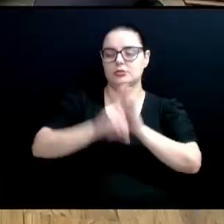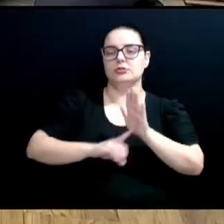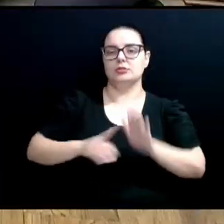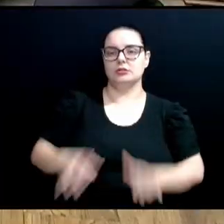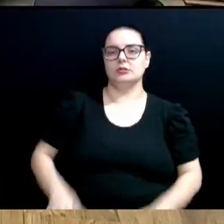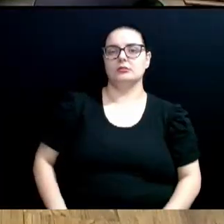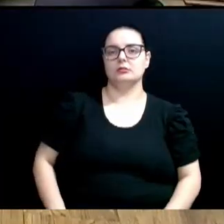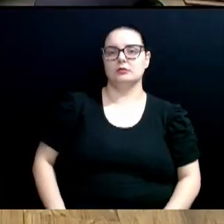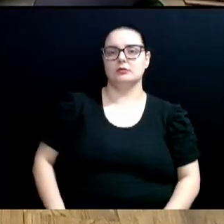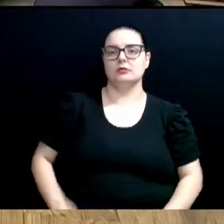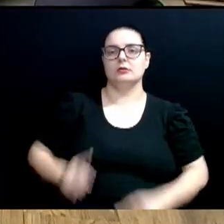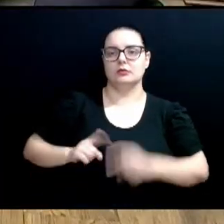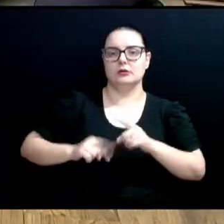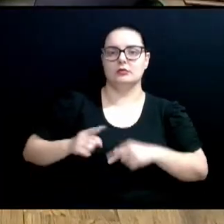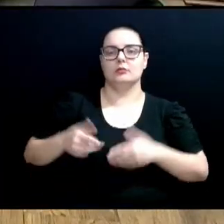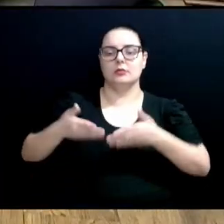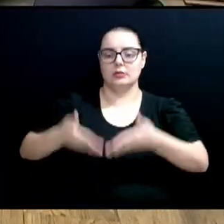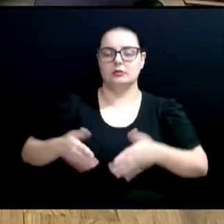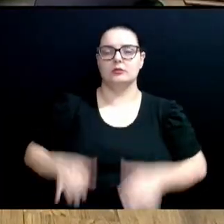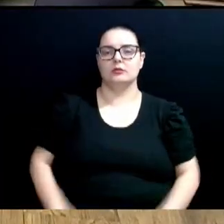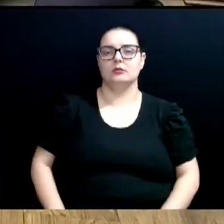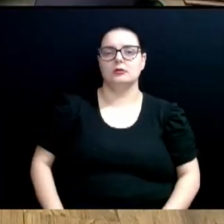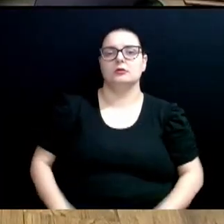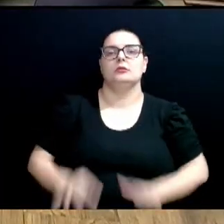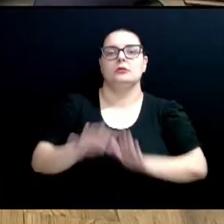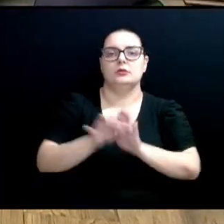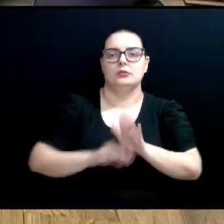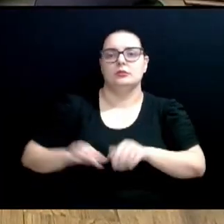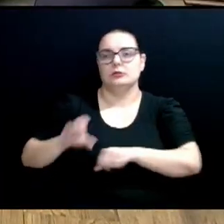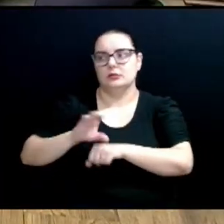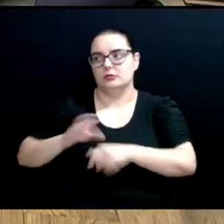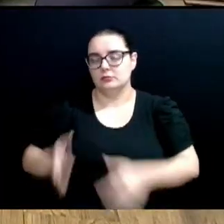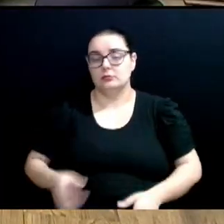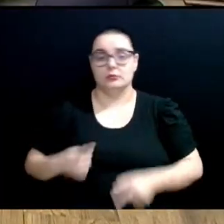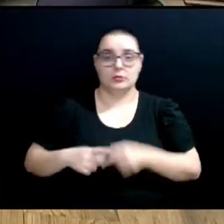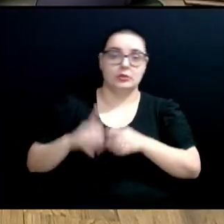materialmente previstos nos textos constitucionais. Porque a democracia